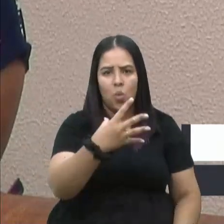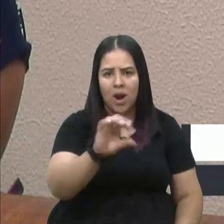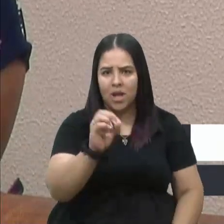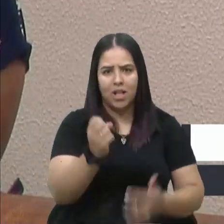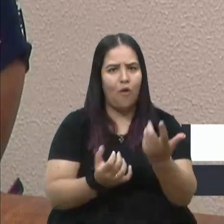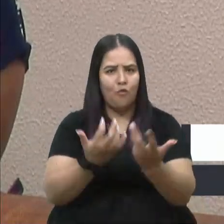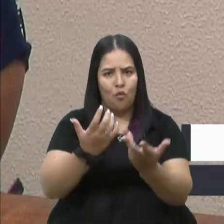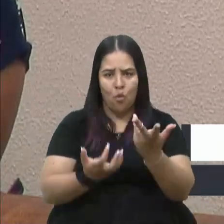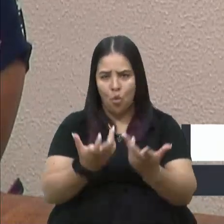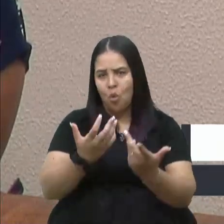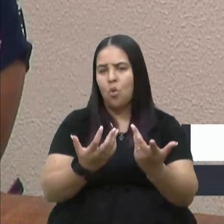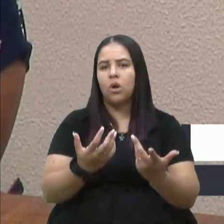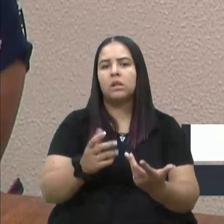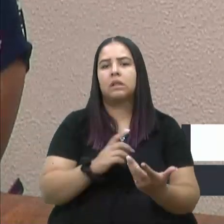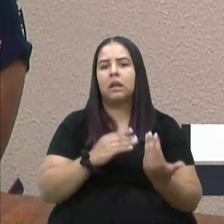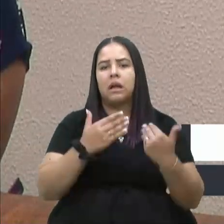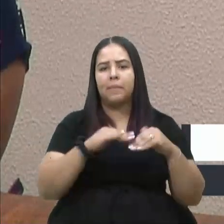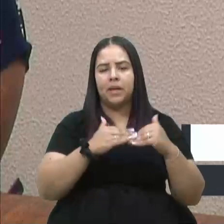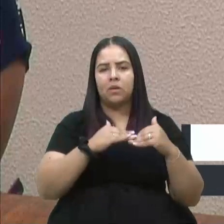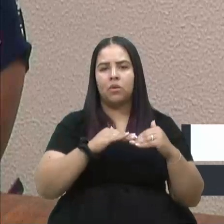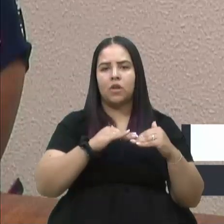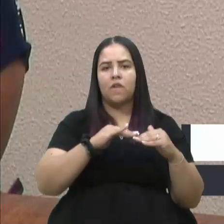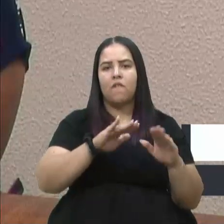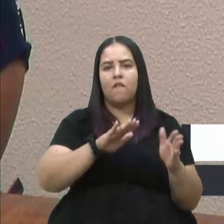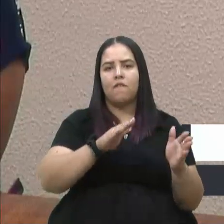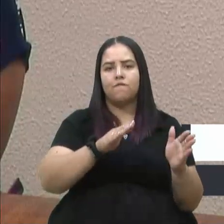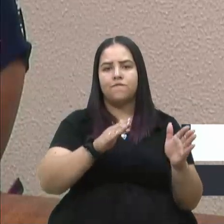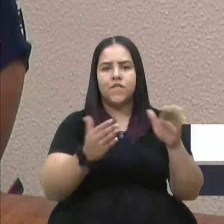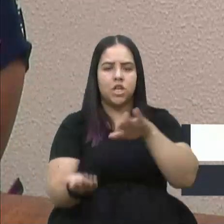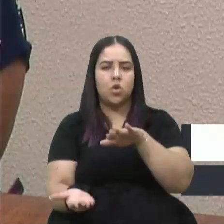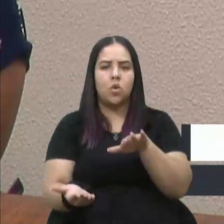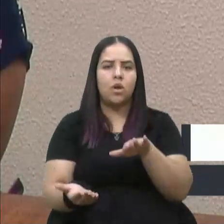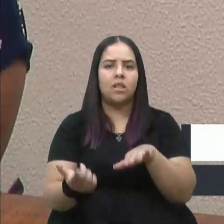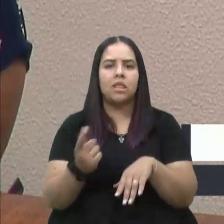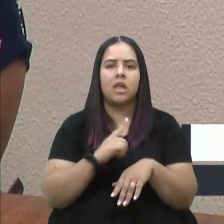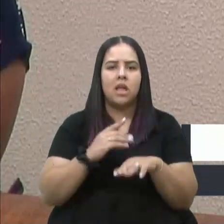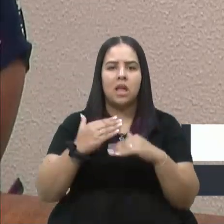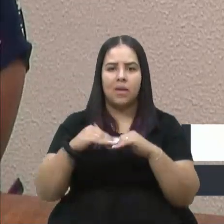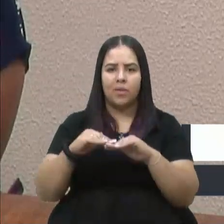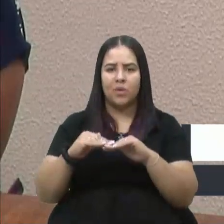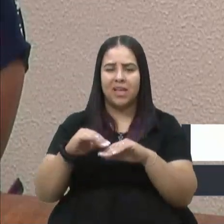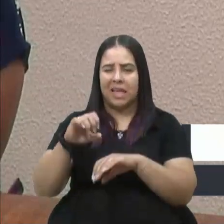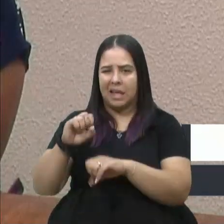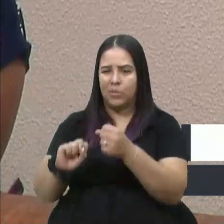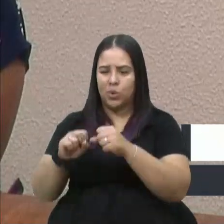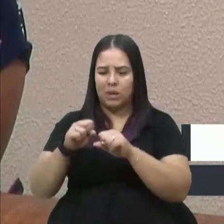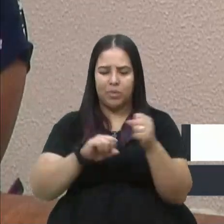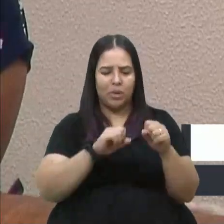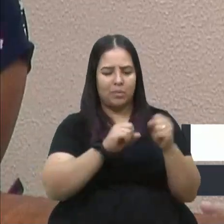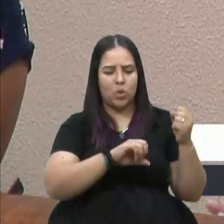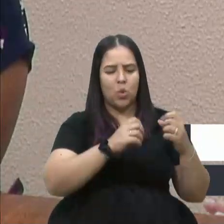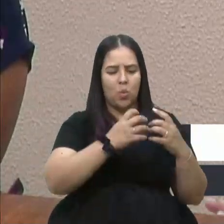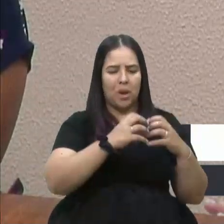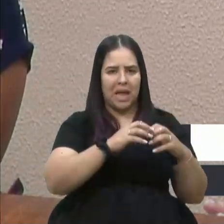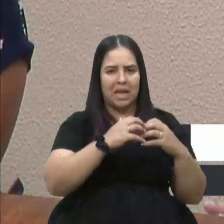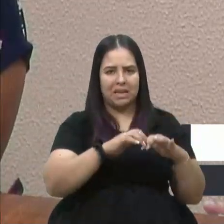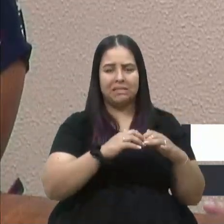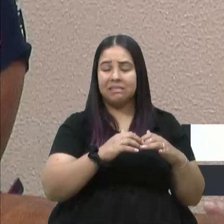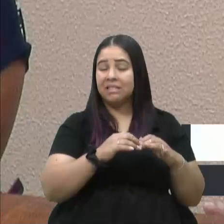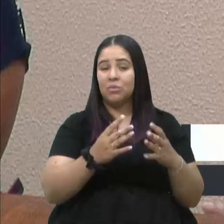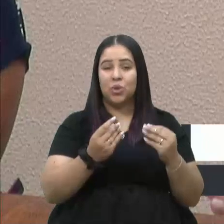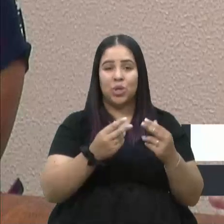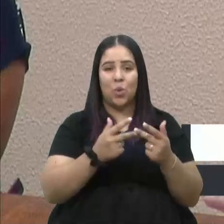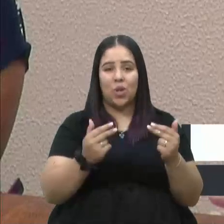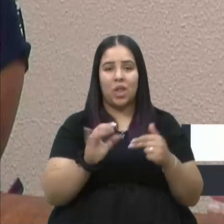incendiados, foi caminhão que virou lá no lixão, foi caminhão que quebrou caixa, estourou motor, parece que tudo acontece ao mesmo